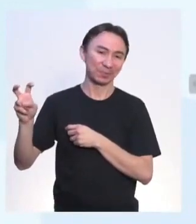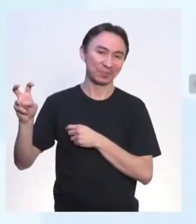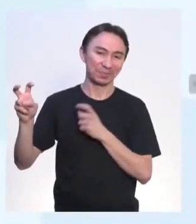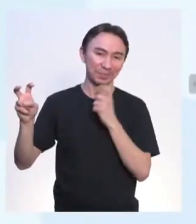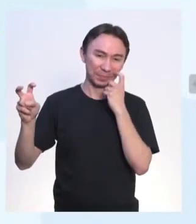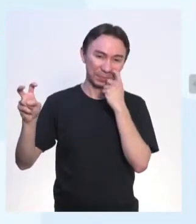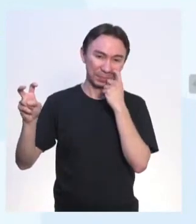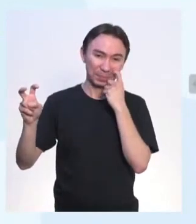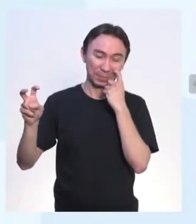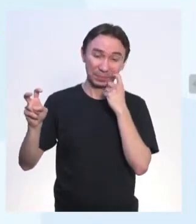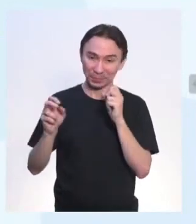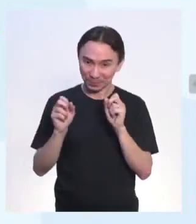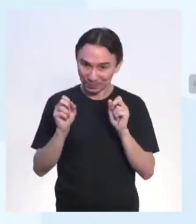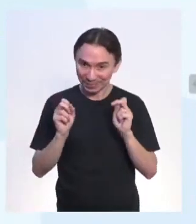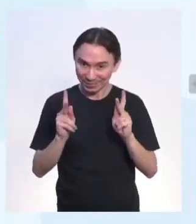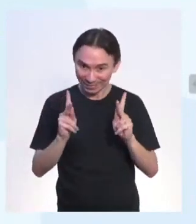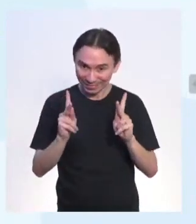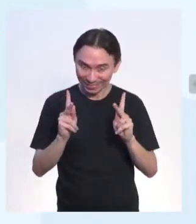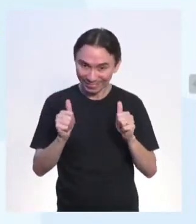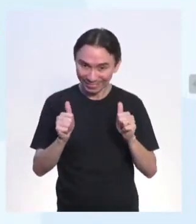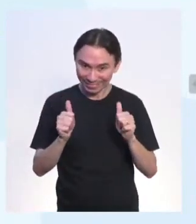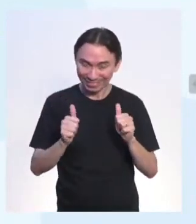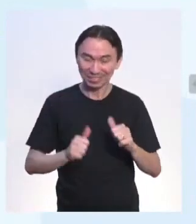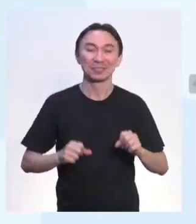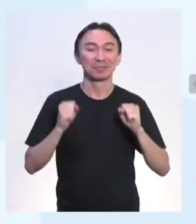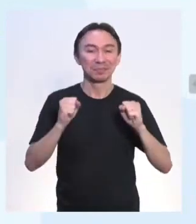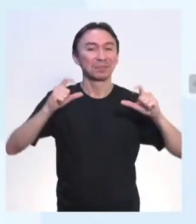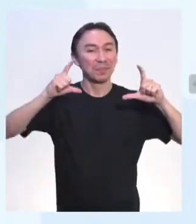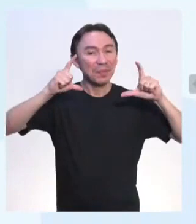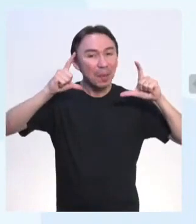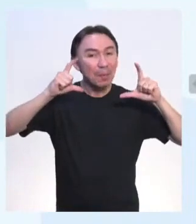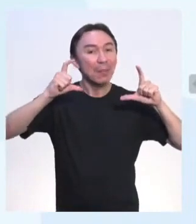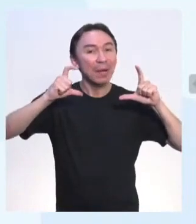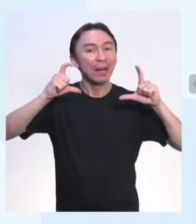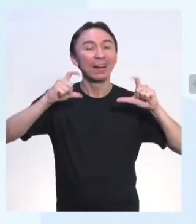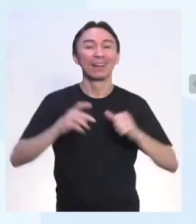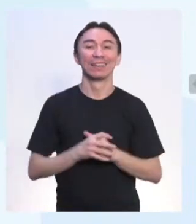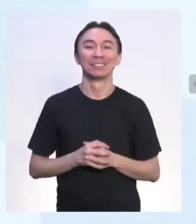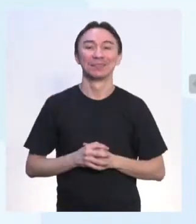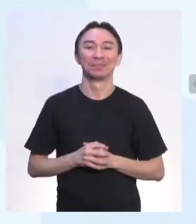0,4375. Certo? Tira um print da resolução.